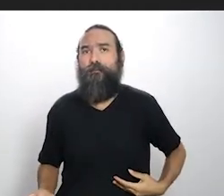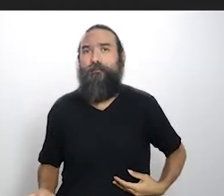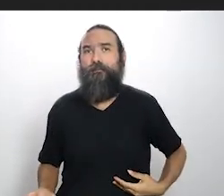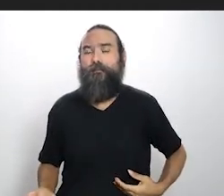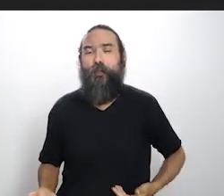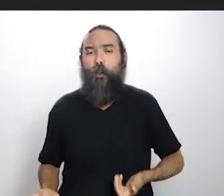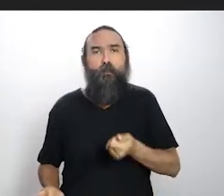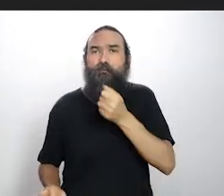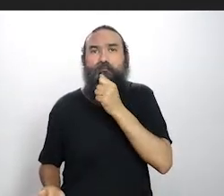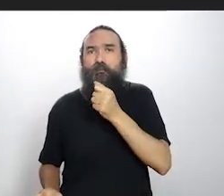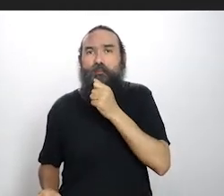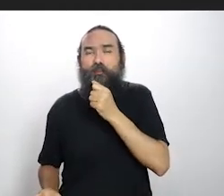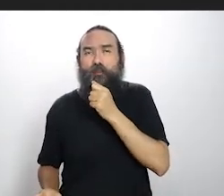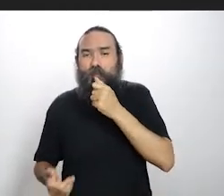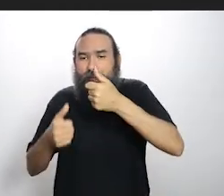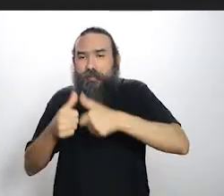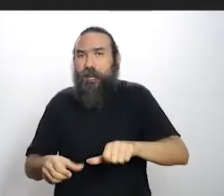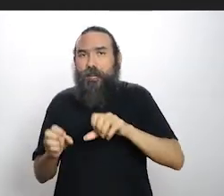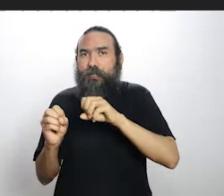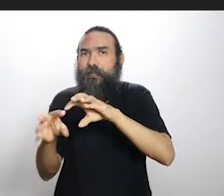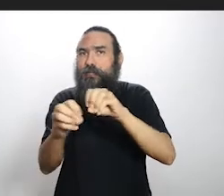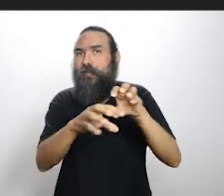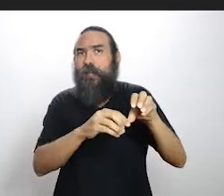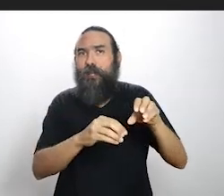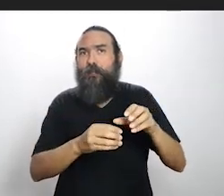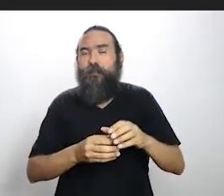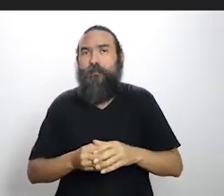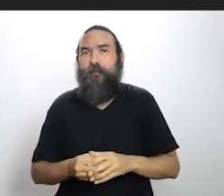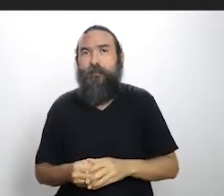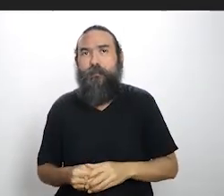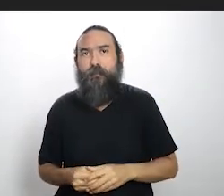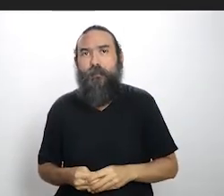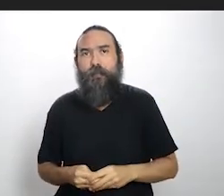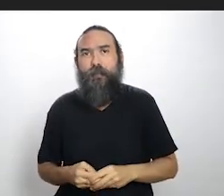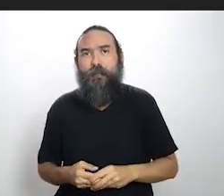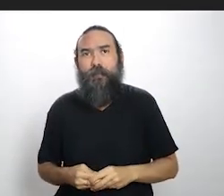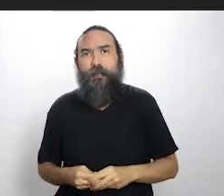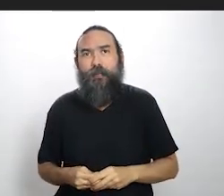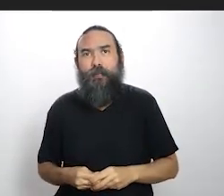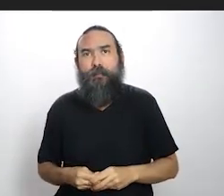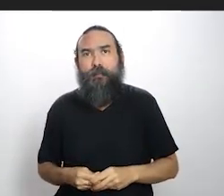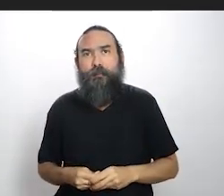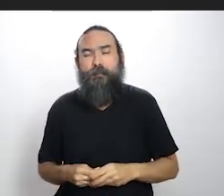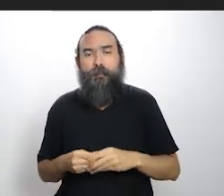foi colocado aqui pela Shirley Pancará, logo no início,